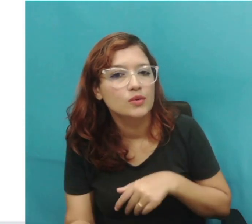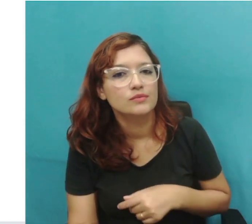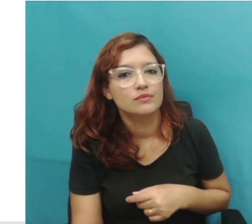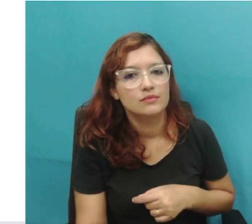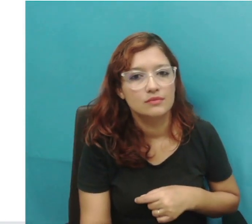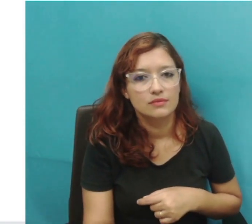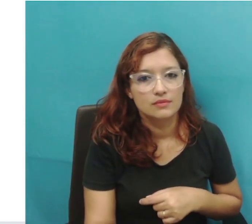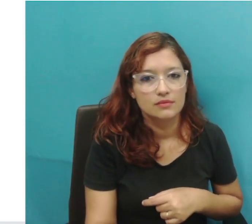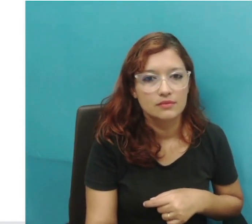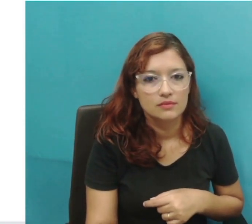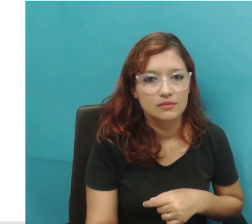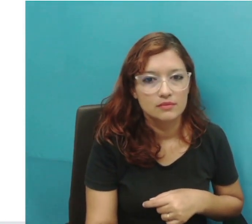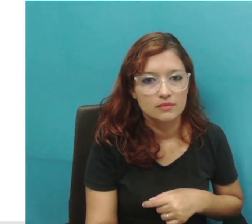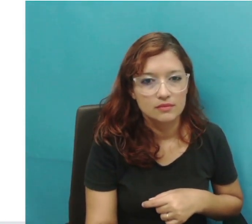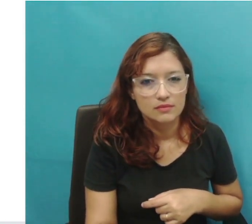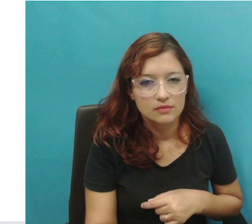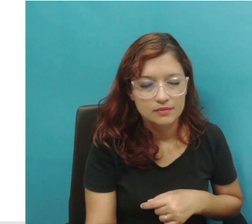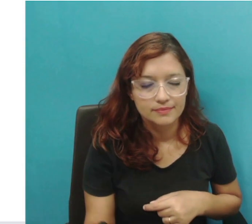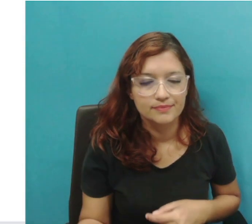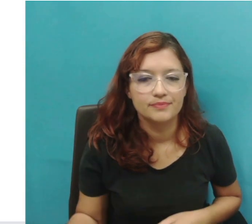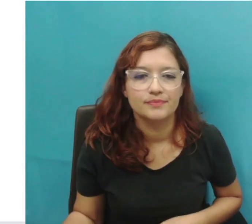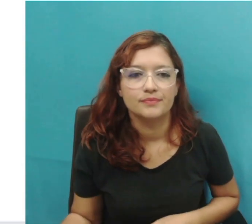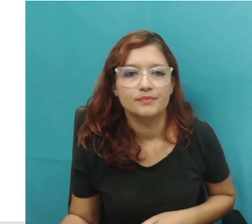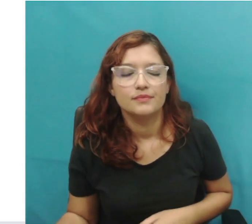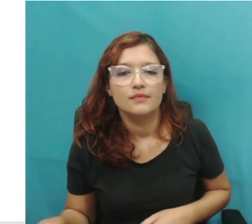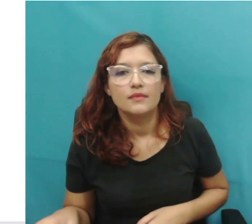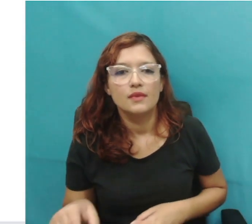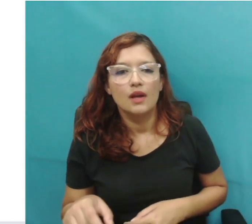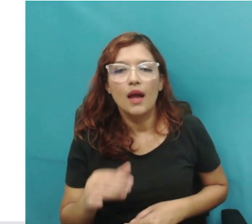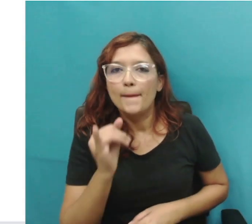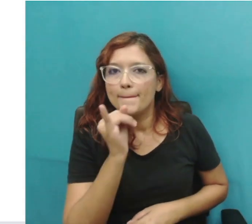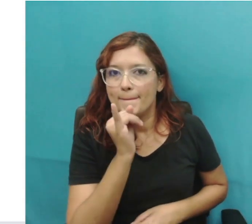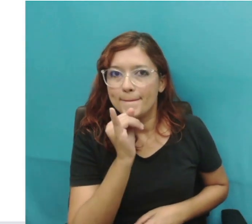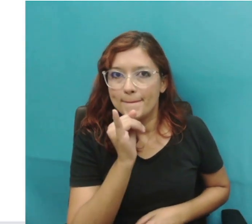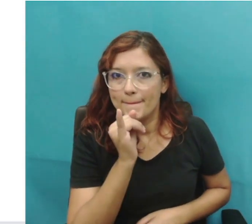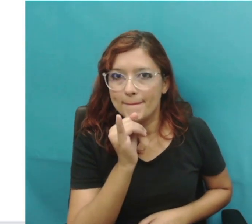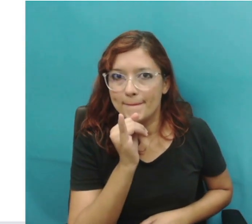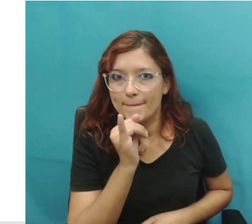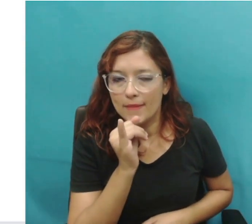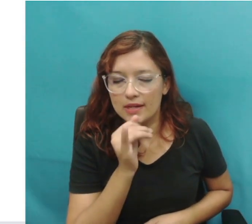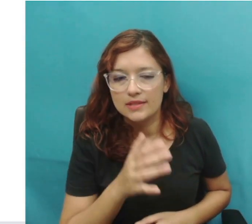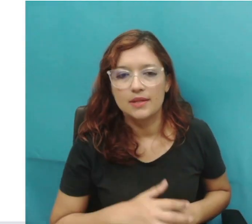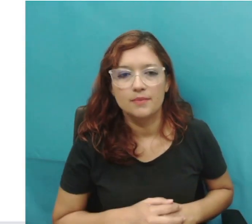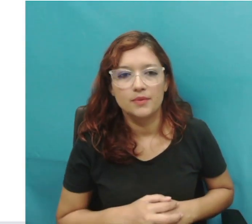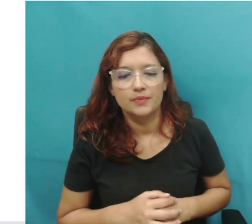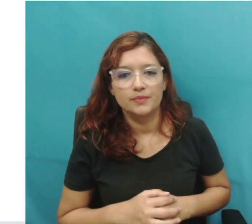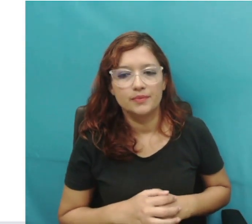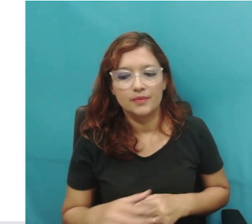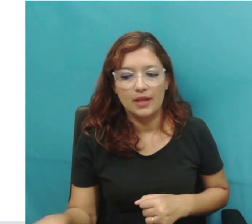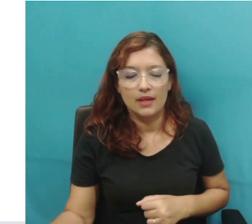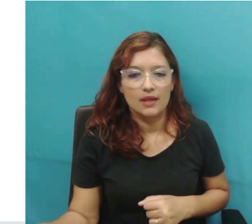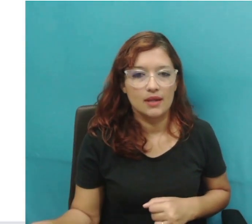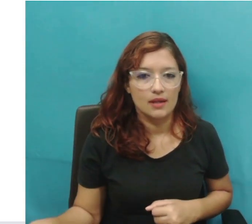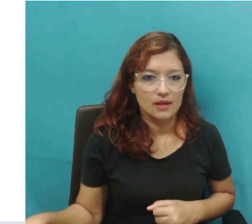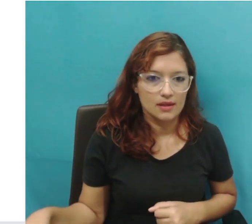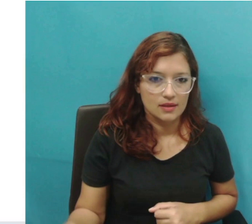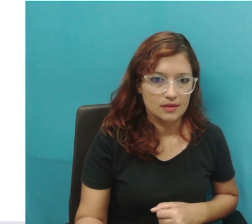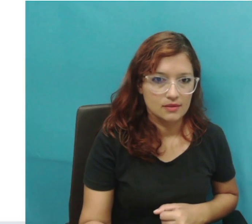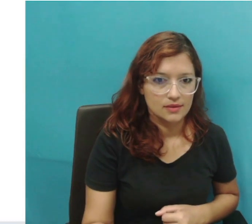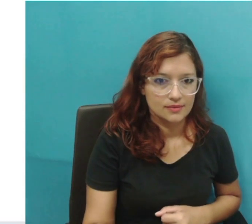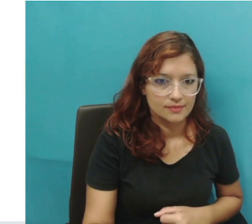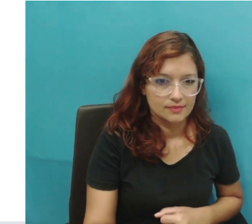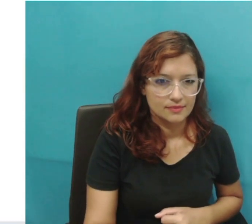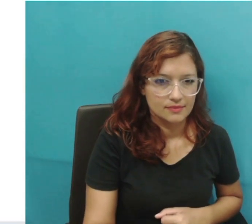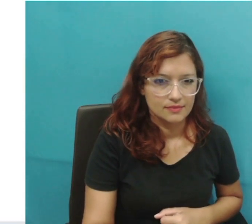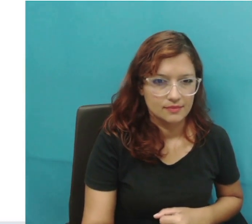estou falando de algo generalizado, eu vou usar isto, isso ou aquilo. Por exemplo,